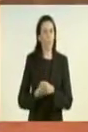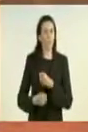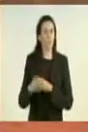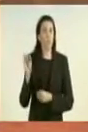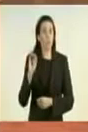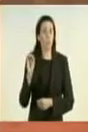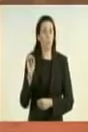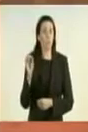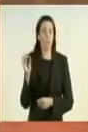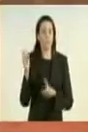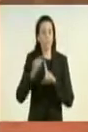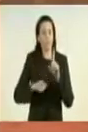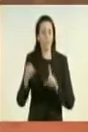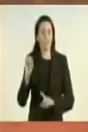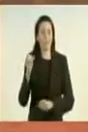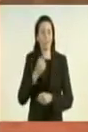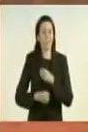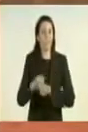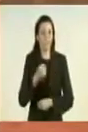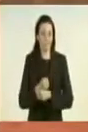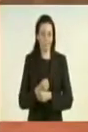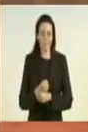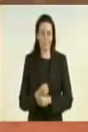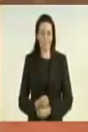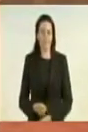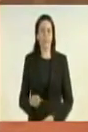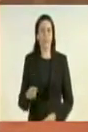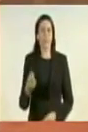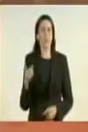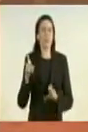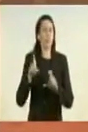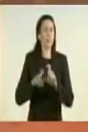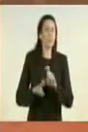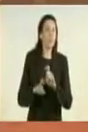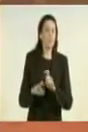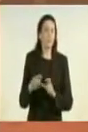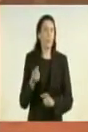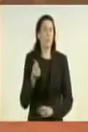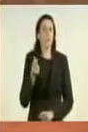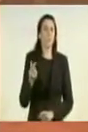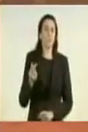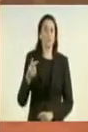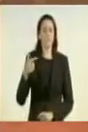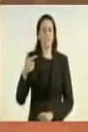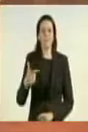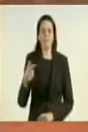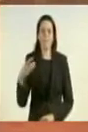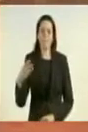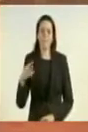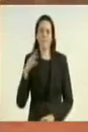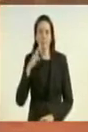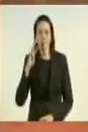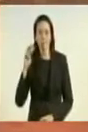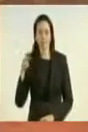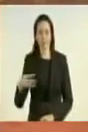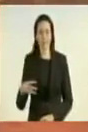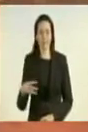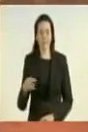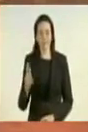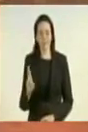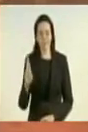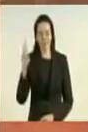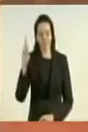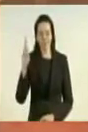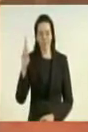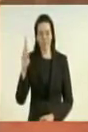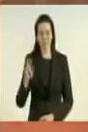débito ficou em torno de 23 milhões de reais. A reclamação pelo não pagamento começou ainda em 2014,